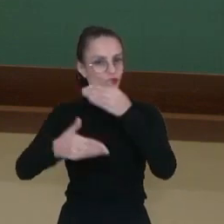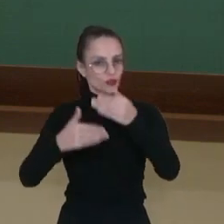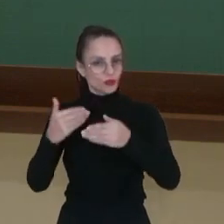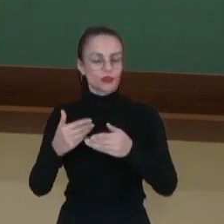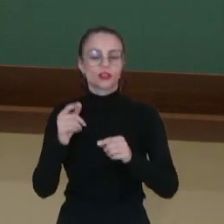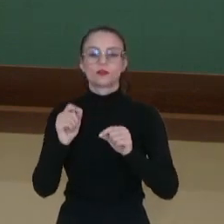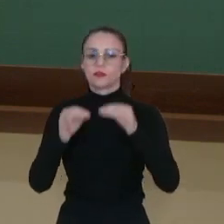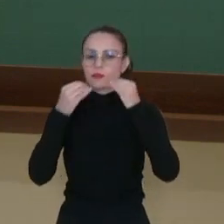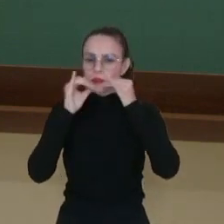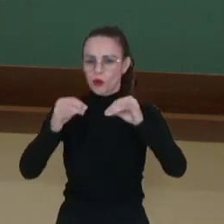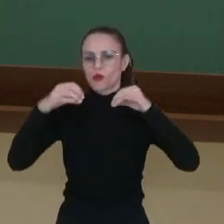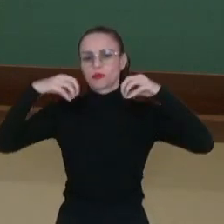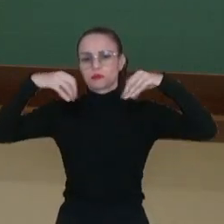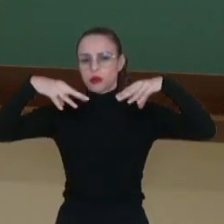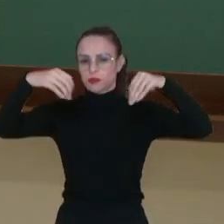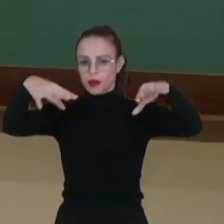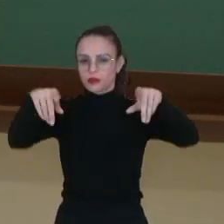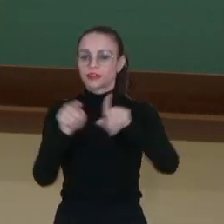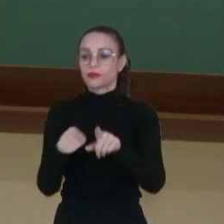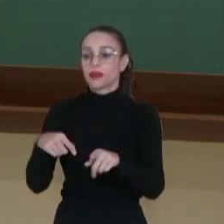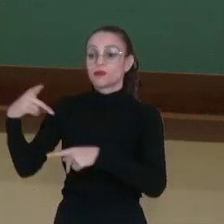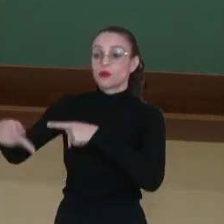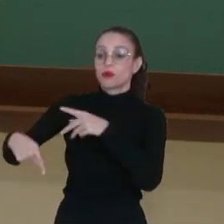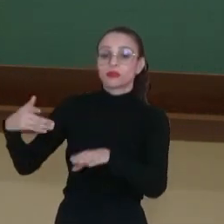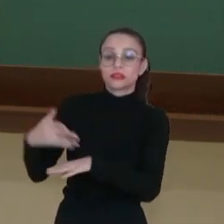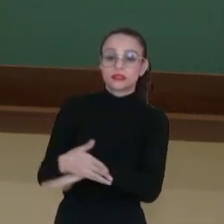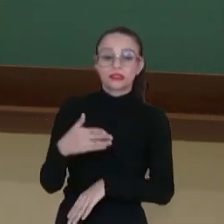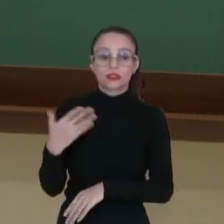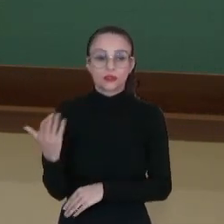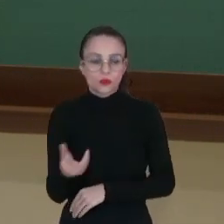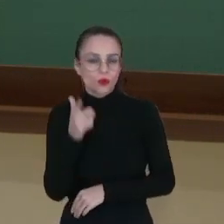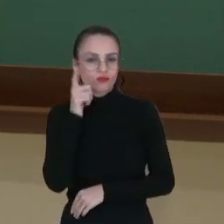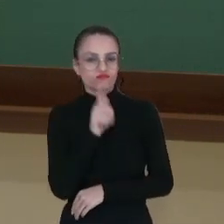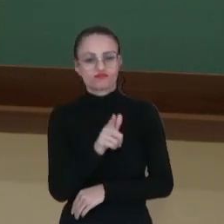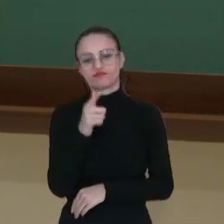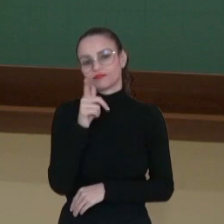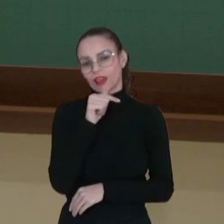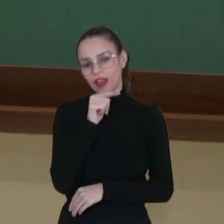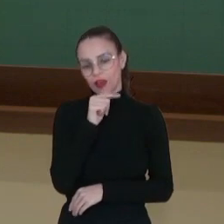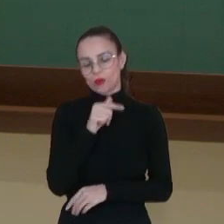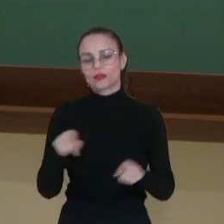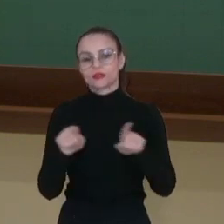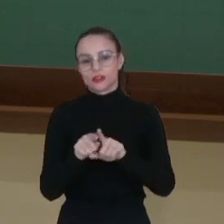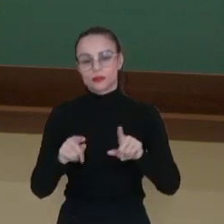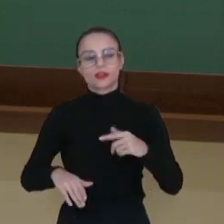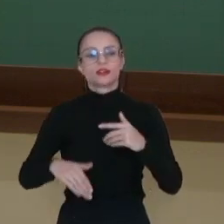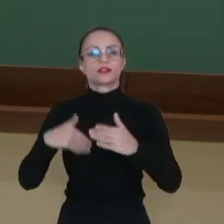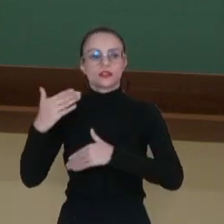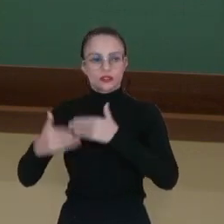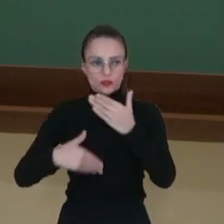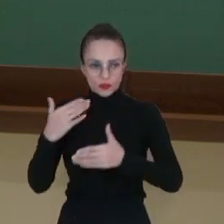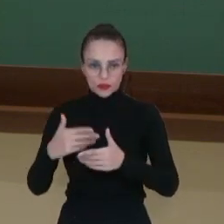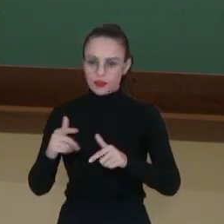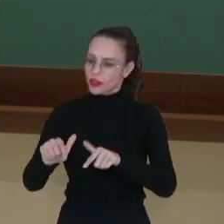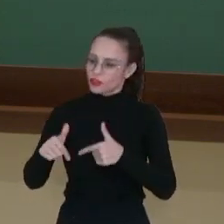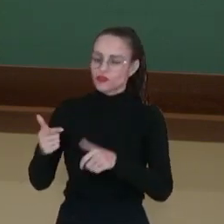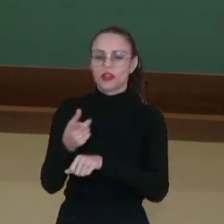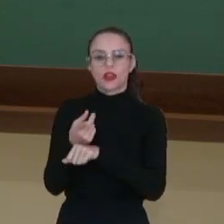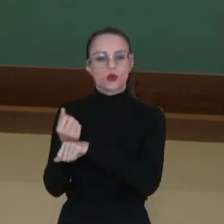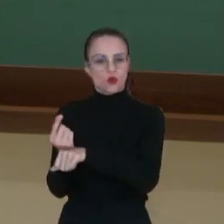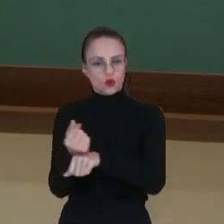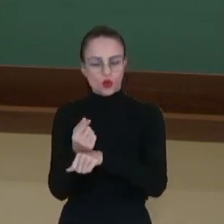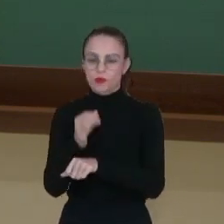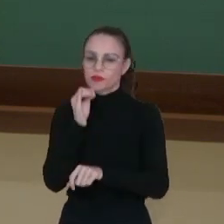geração de energia, para o acesso da população à água e aí sim para desenvolver atividades econômicas